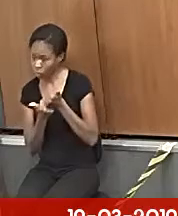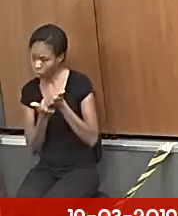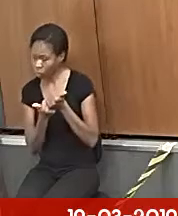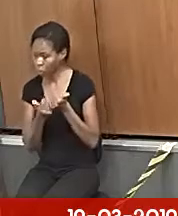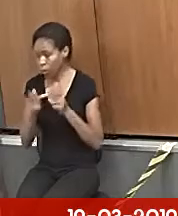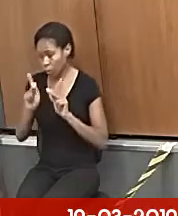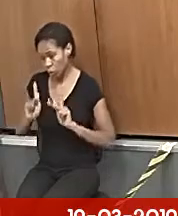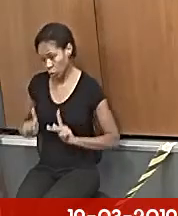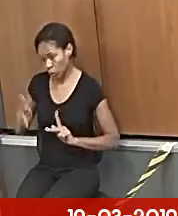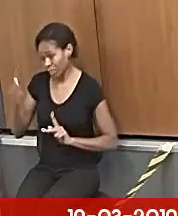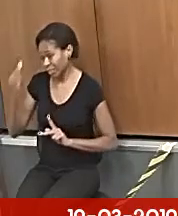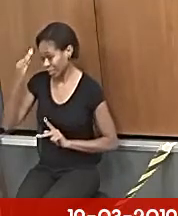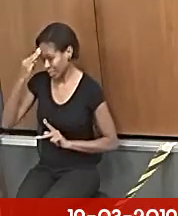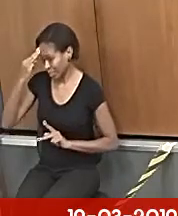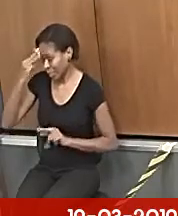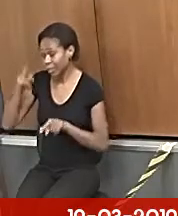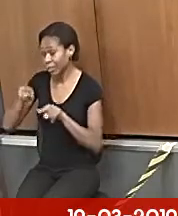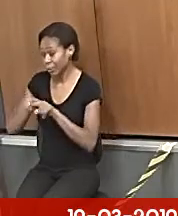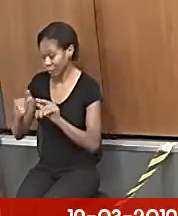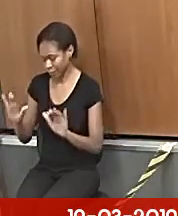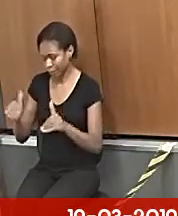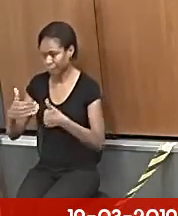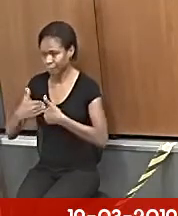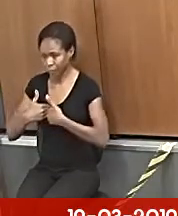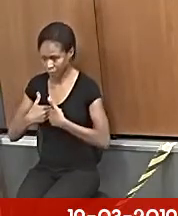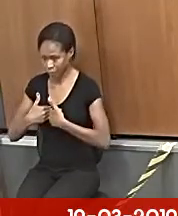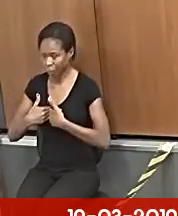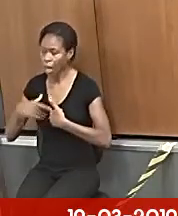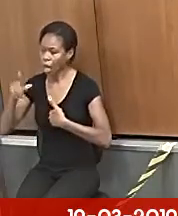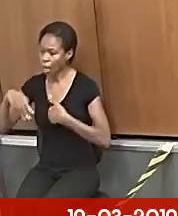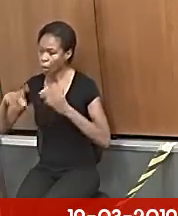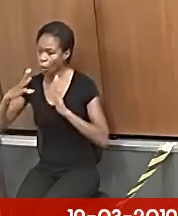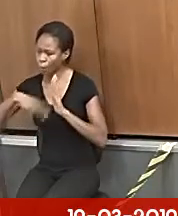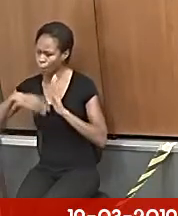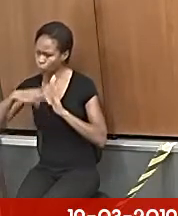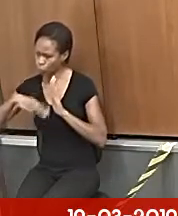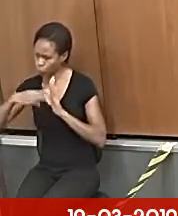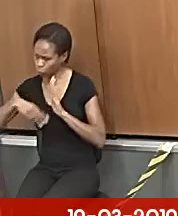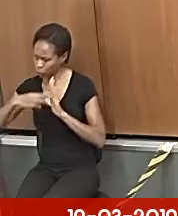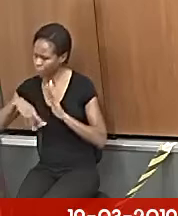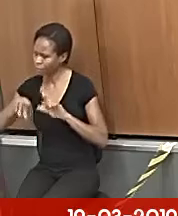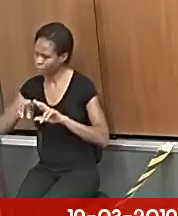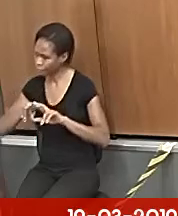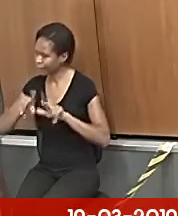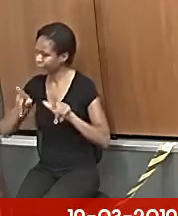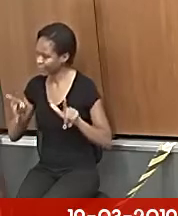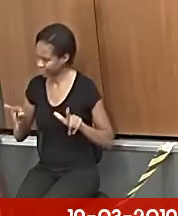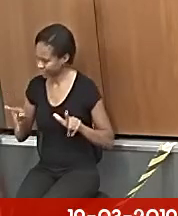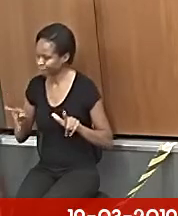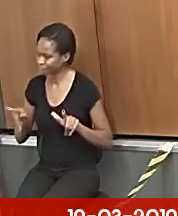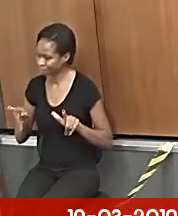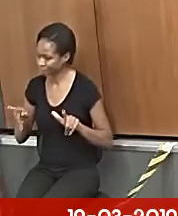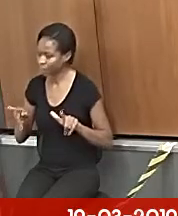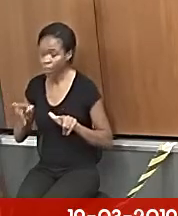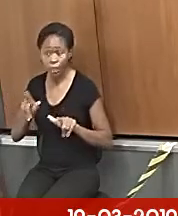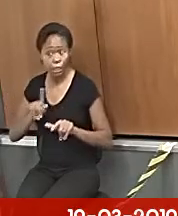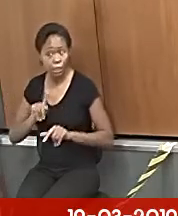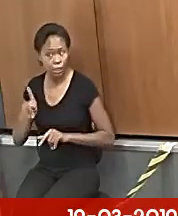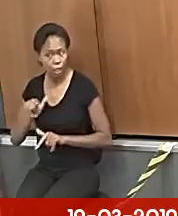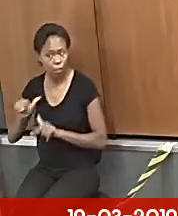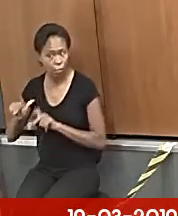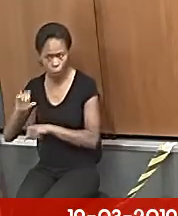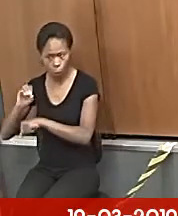autismo também é é uma metodologia diferenciada né que não trabalha mais com